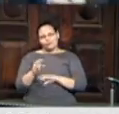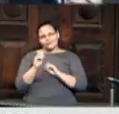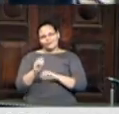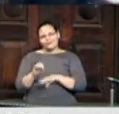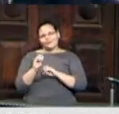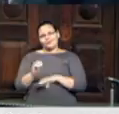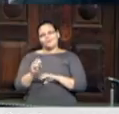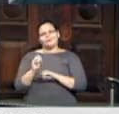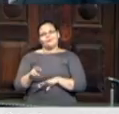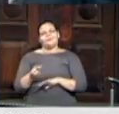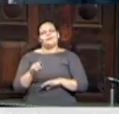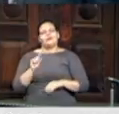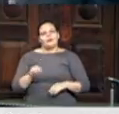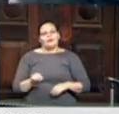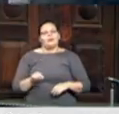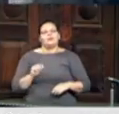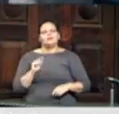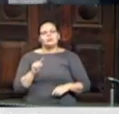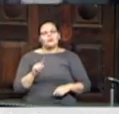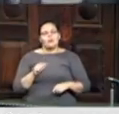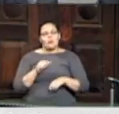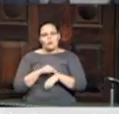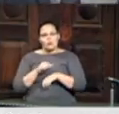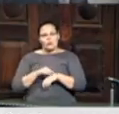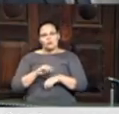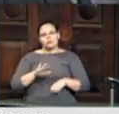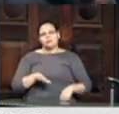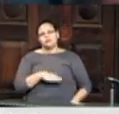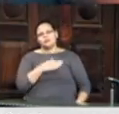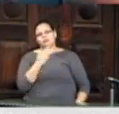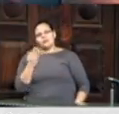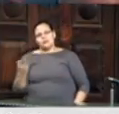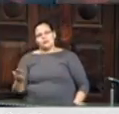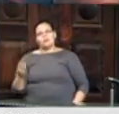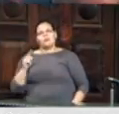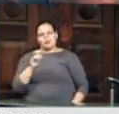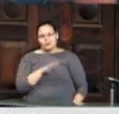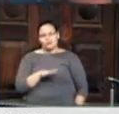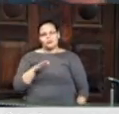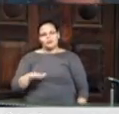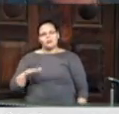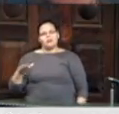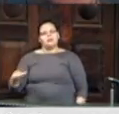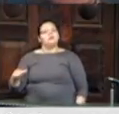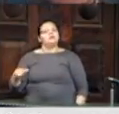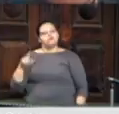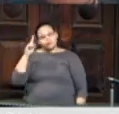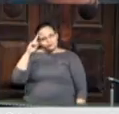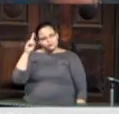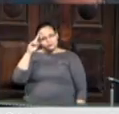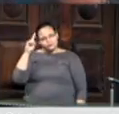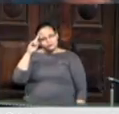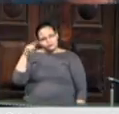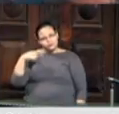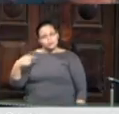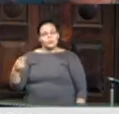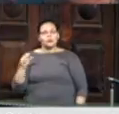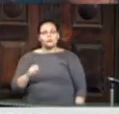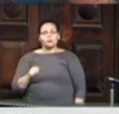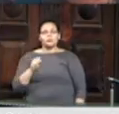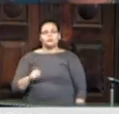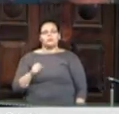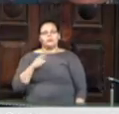educação, implementar o horário integral e colocando as crianças diariamente que pudessem ter acesso